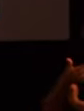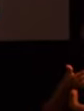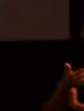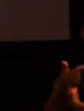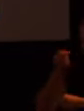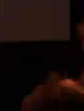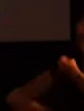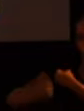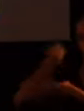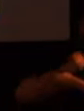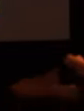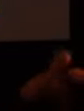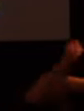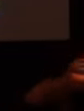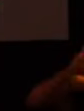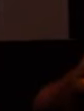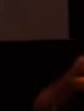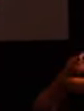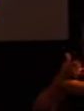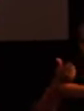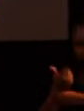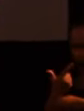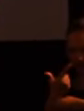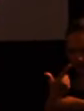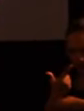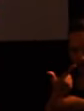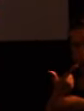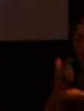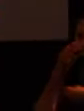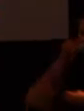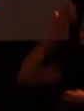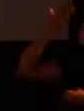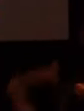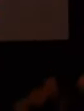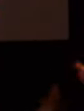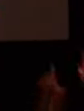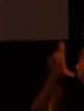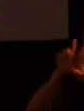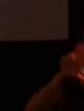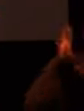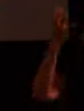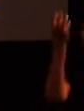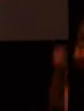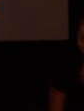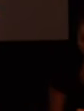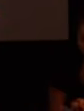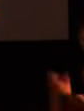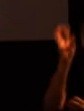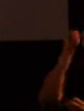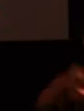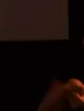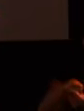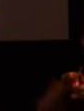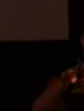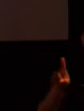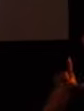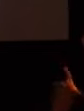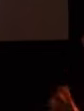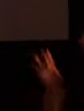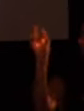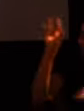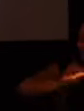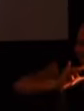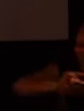2012, foi aprovada uma lei que em parte foi inconstitucionalizada, não tá vigente, mas ela funciona de